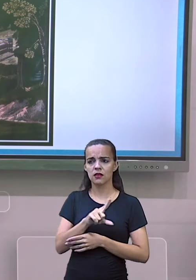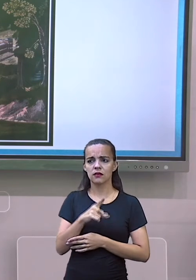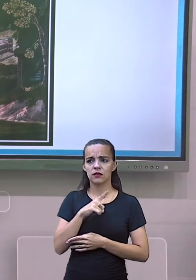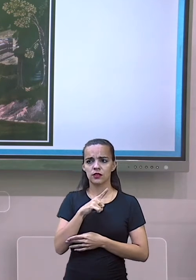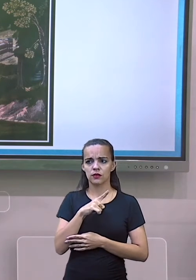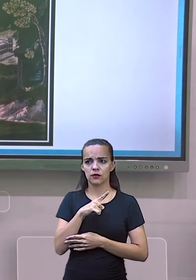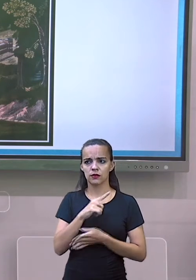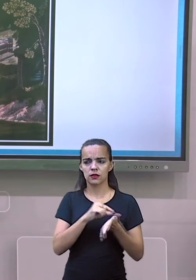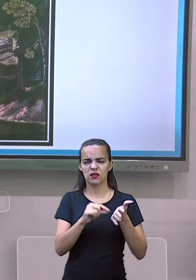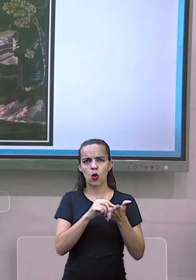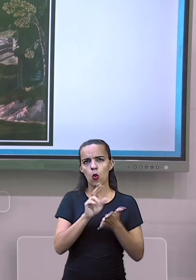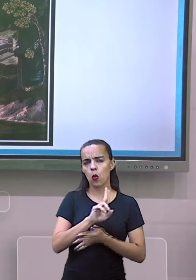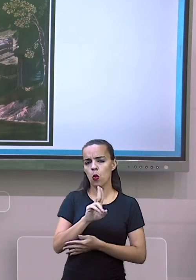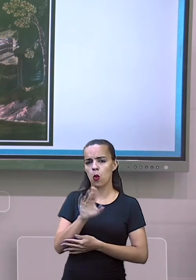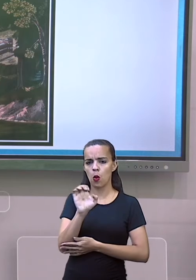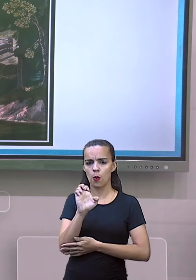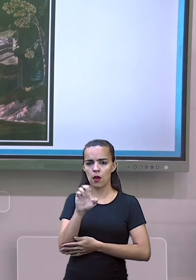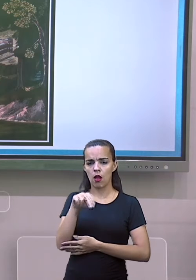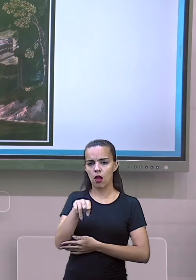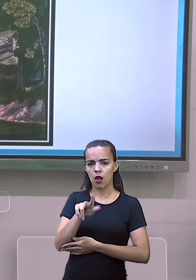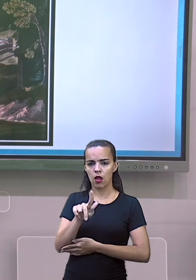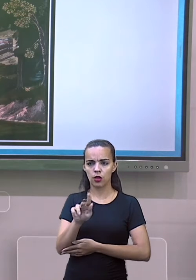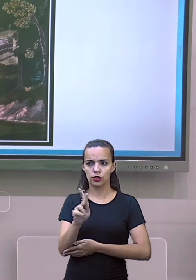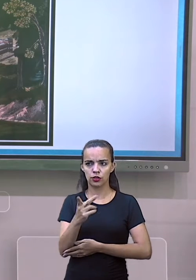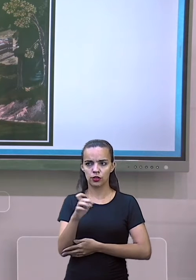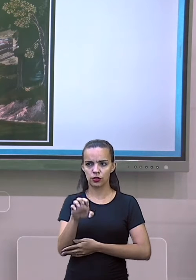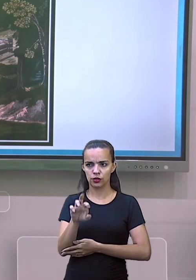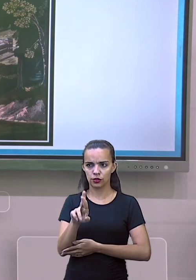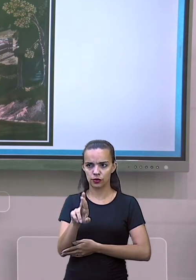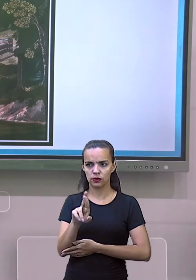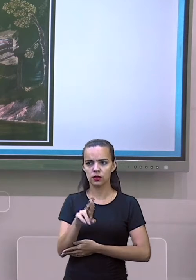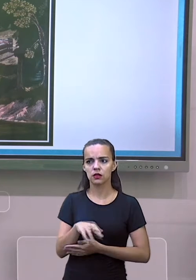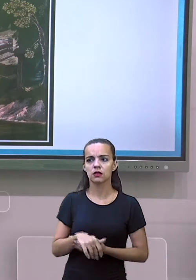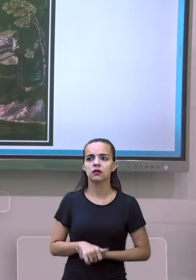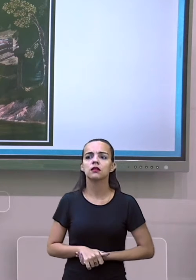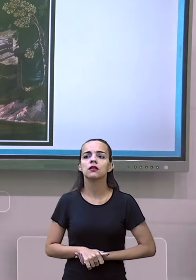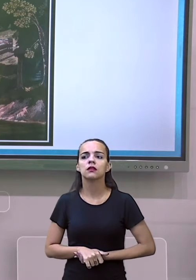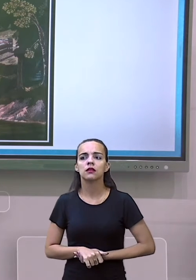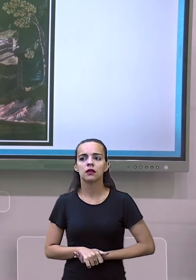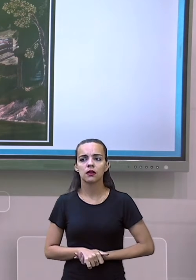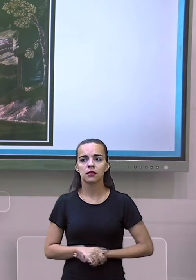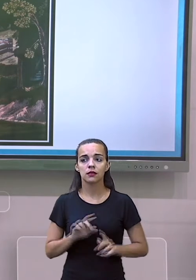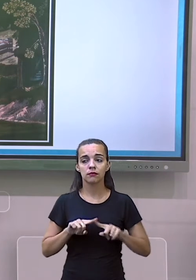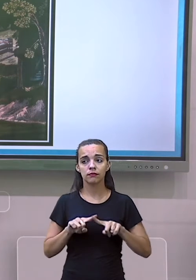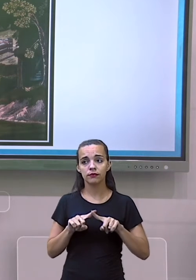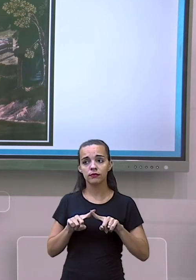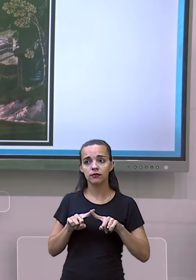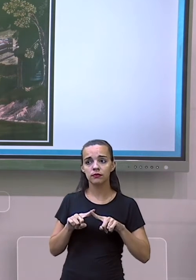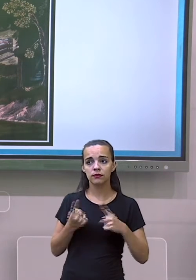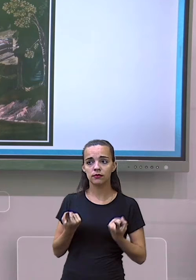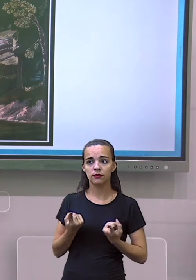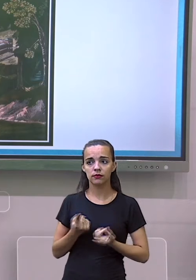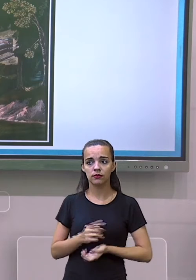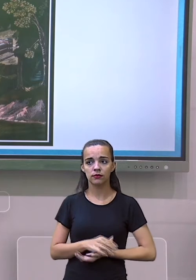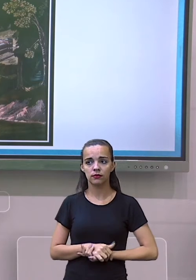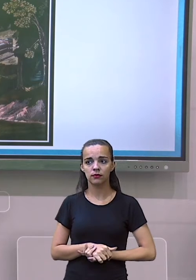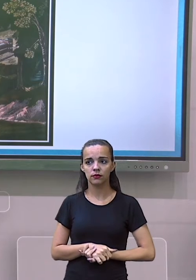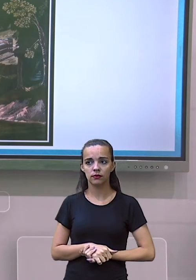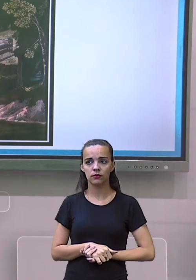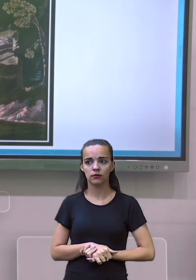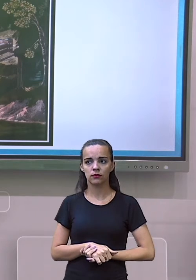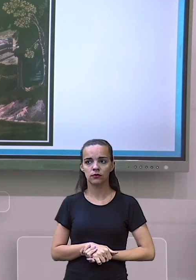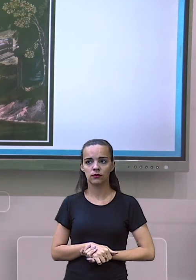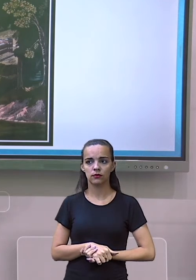escrito angels, né? Como se fosse de anjos, mas